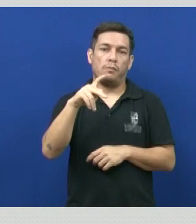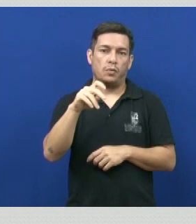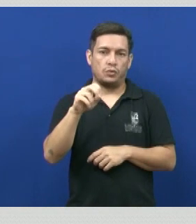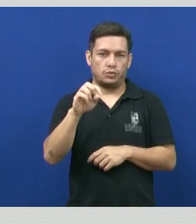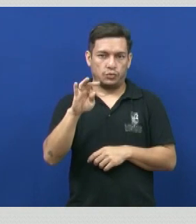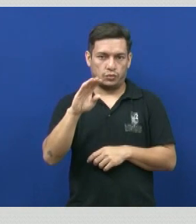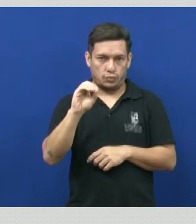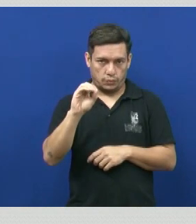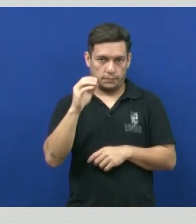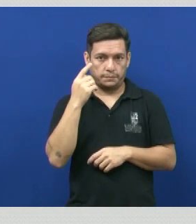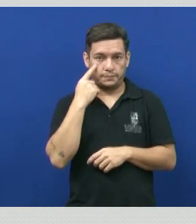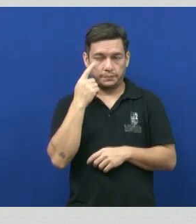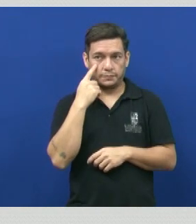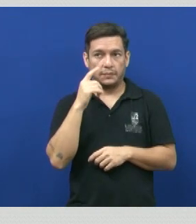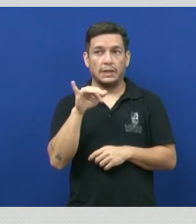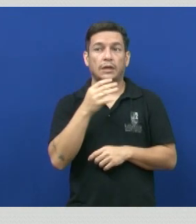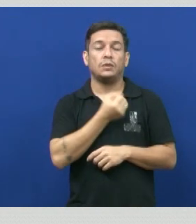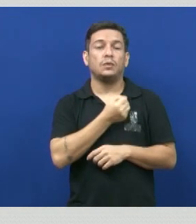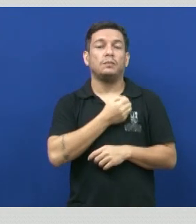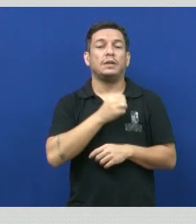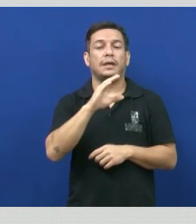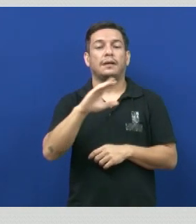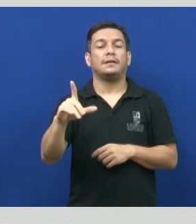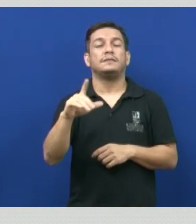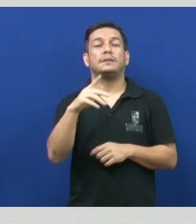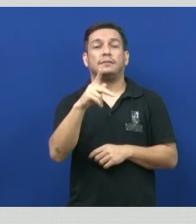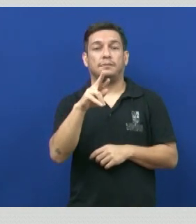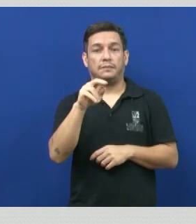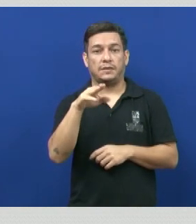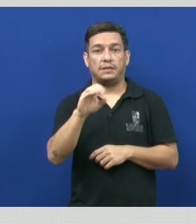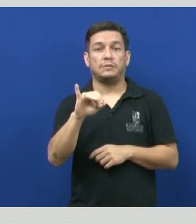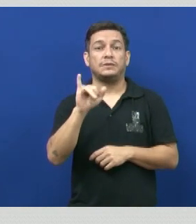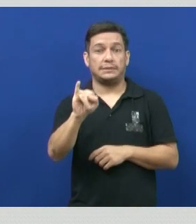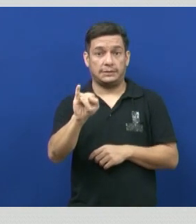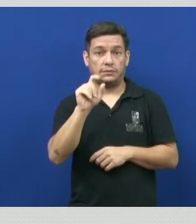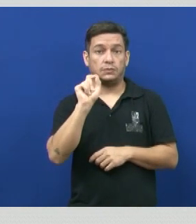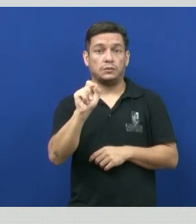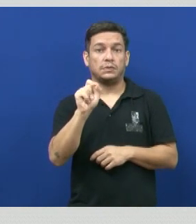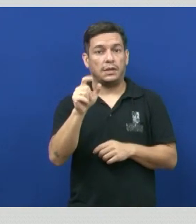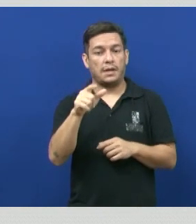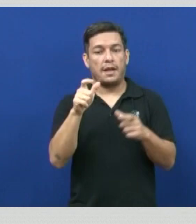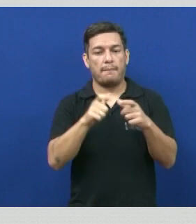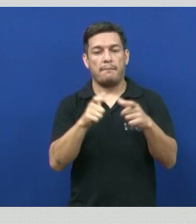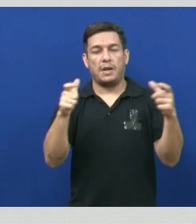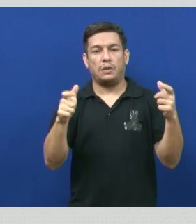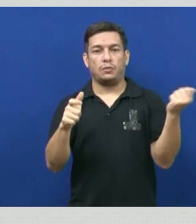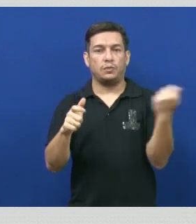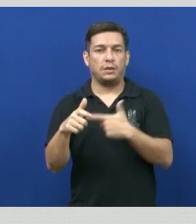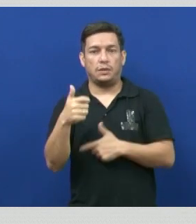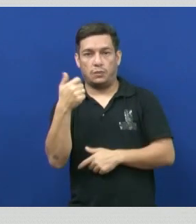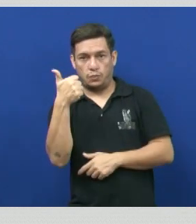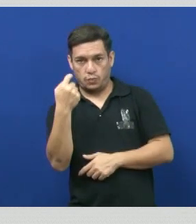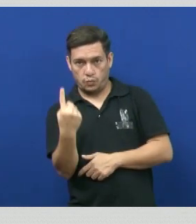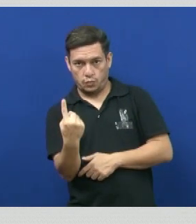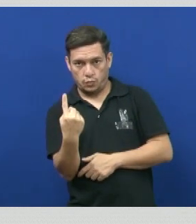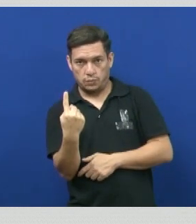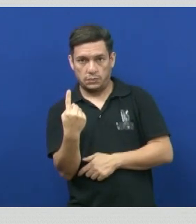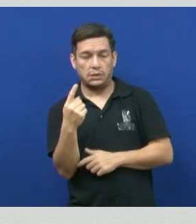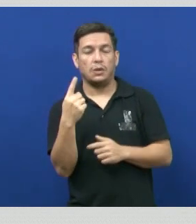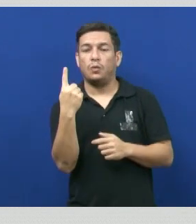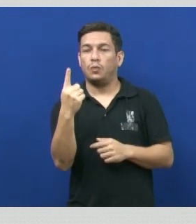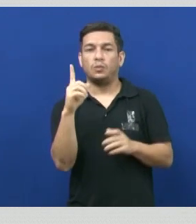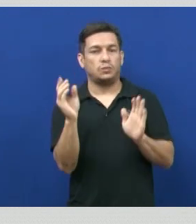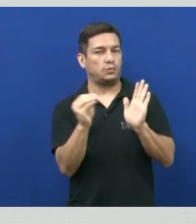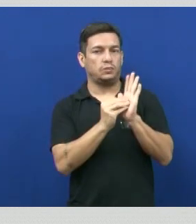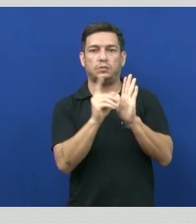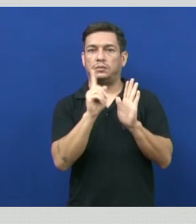bom? Um número ele é classificado como primo se ele é maior do que 1. Então, o 1 ele não entra nessa lista